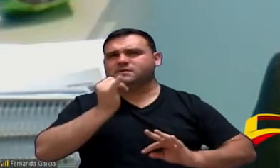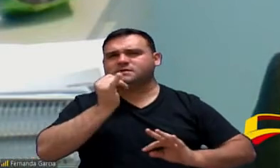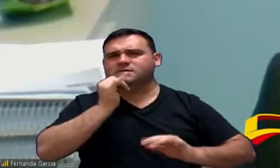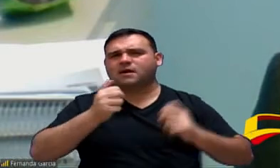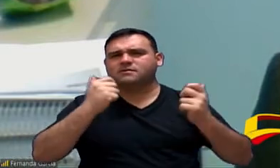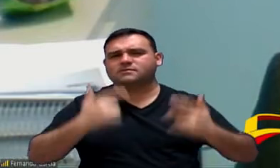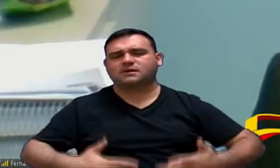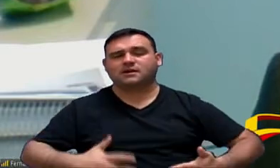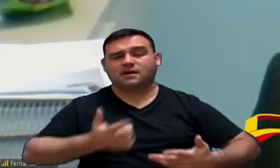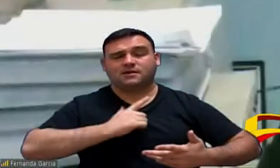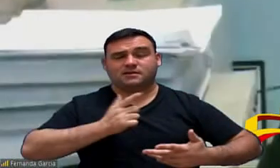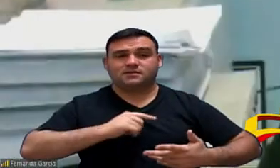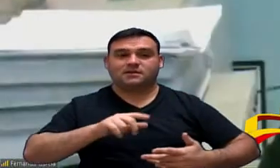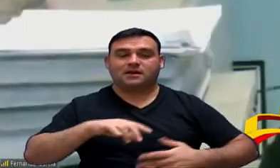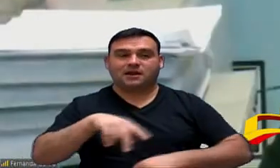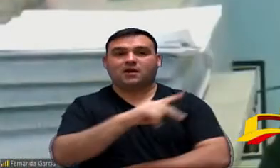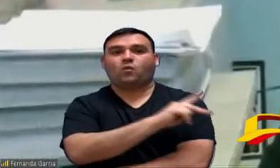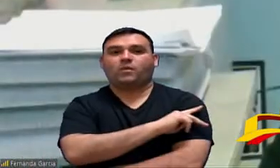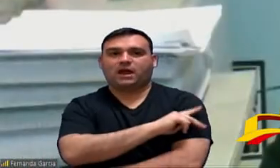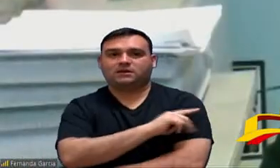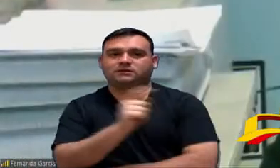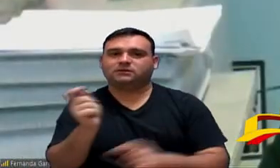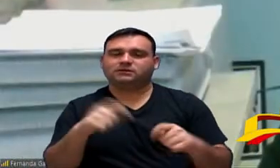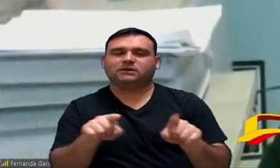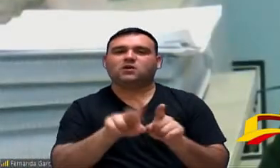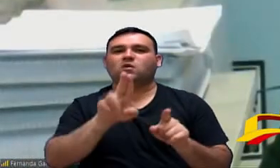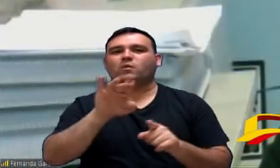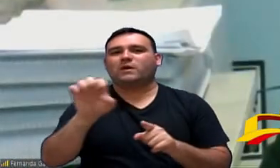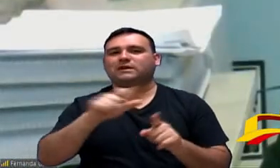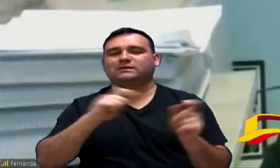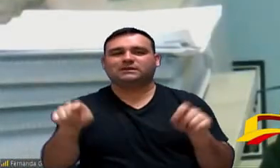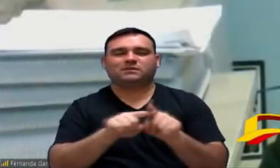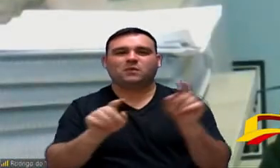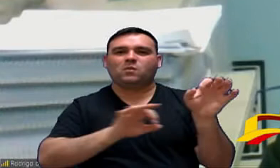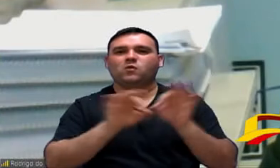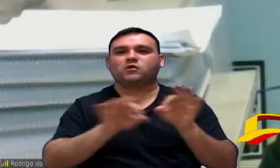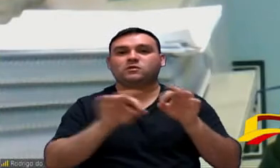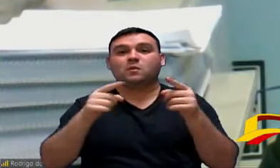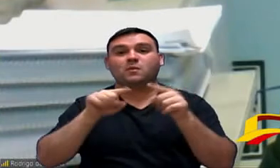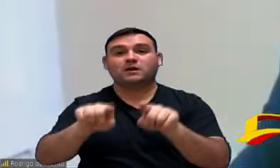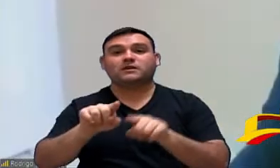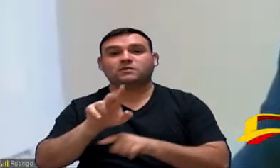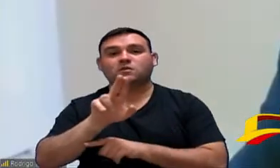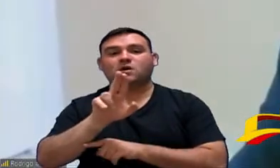para que outras UBSs também possam desenvolver esse projeto em parceria com o Lipo.